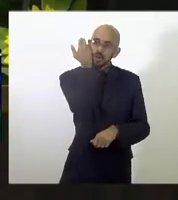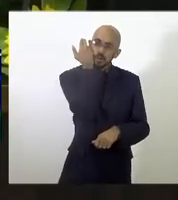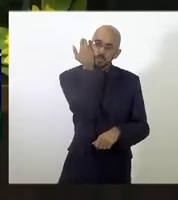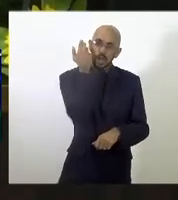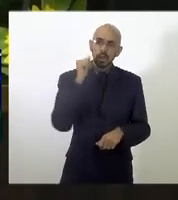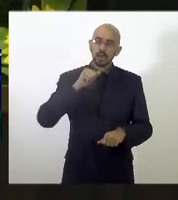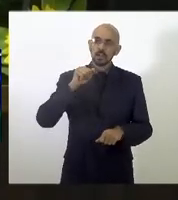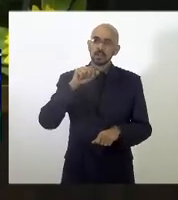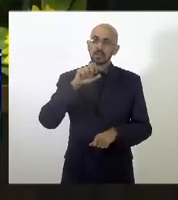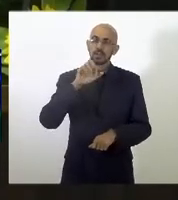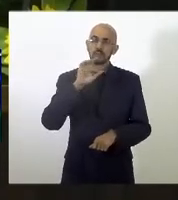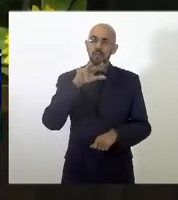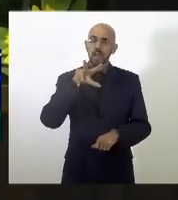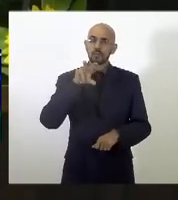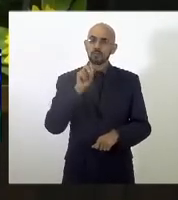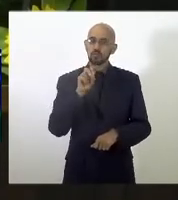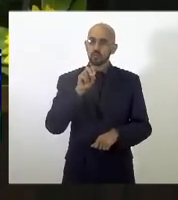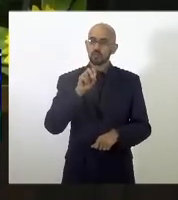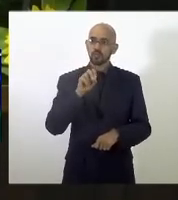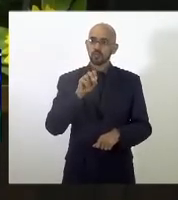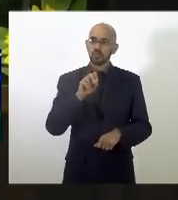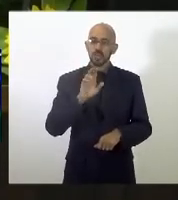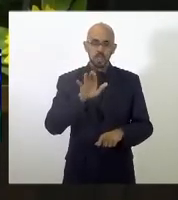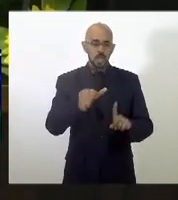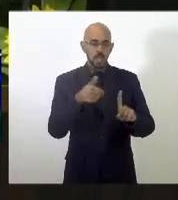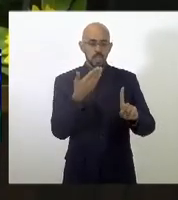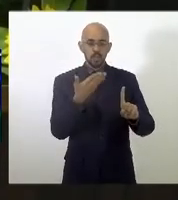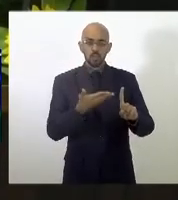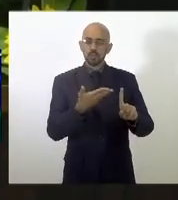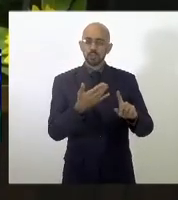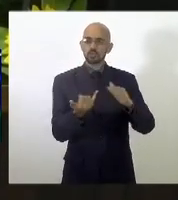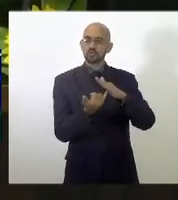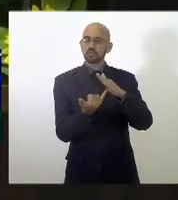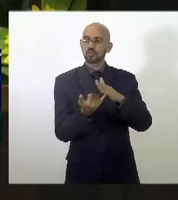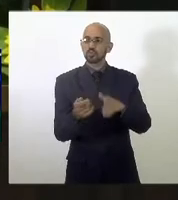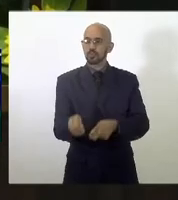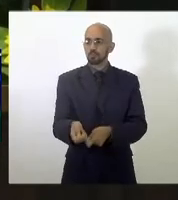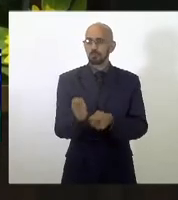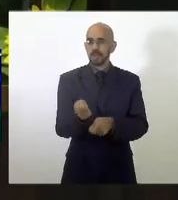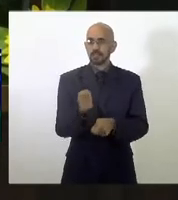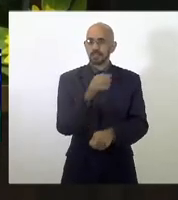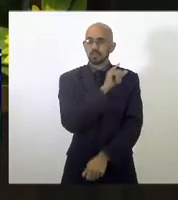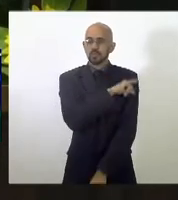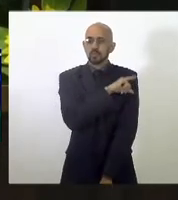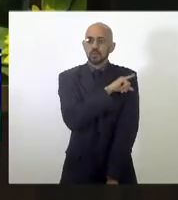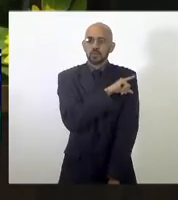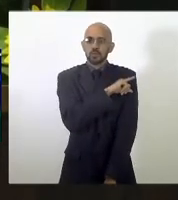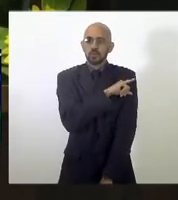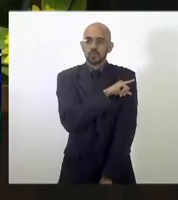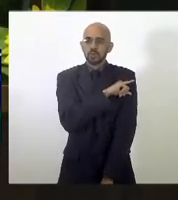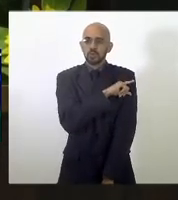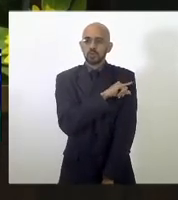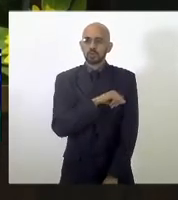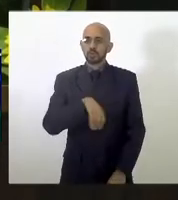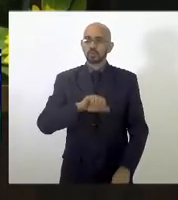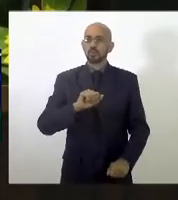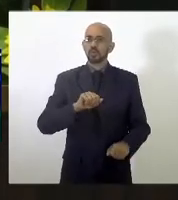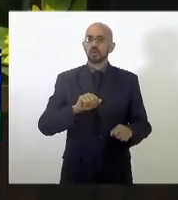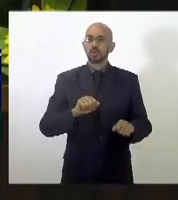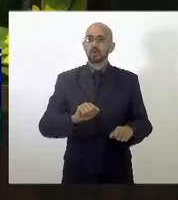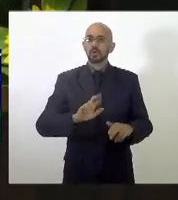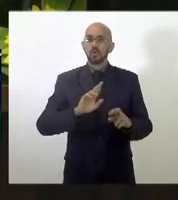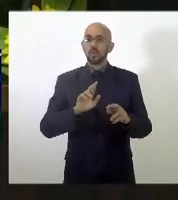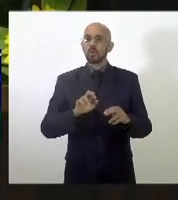Flávio Serafini, que reconhece a Fundação Instituto de Pesca do Estado do Rio de Janeiro e o Instituto de Terras e Cartografia do Estado do Rio de Janeiro como